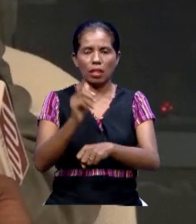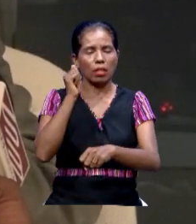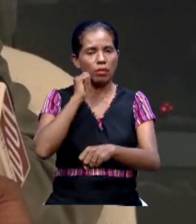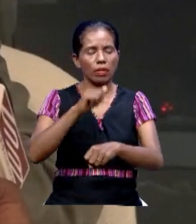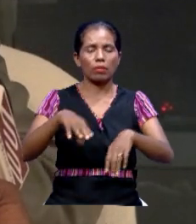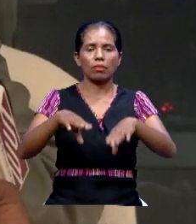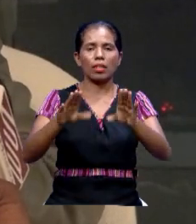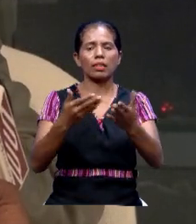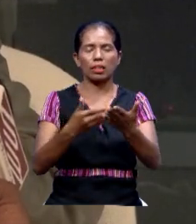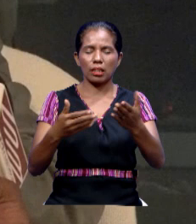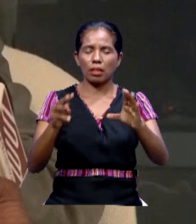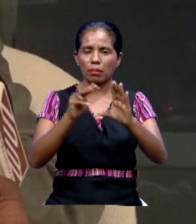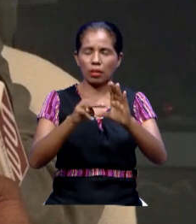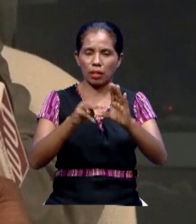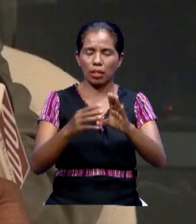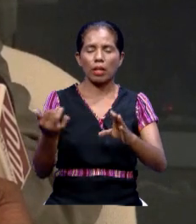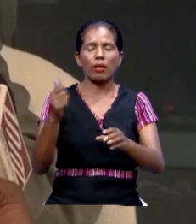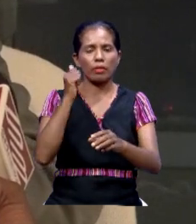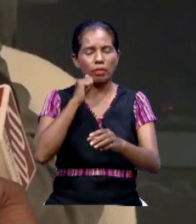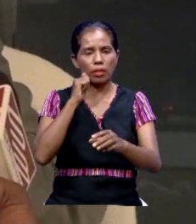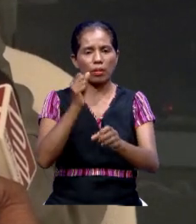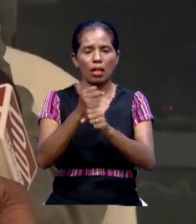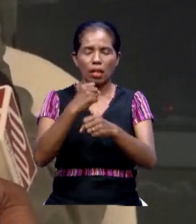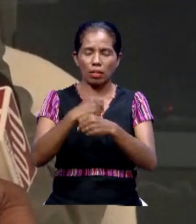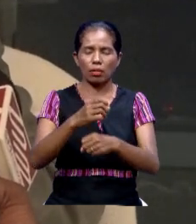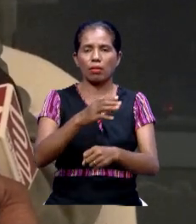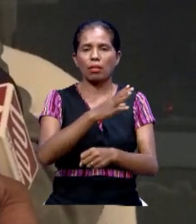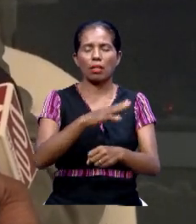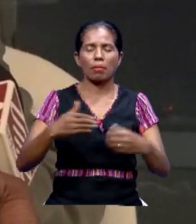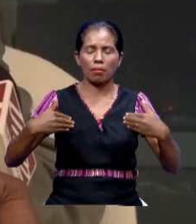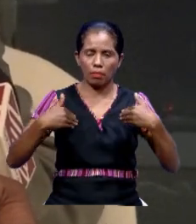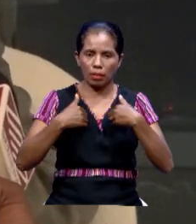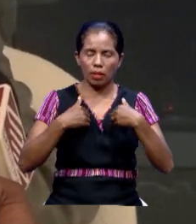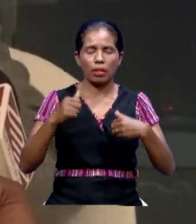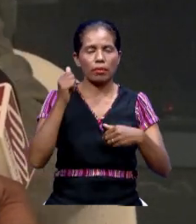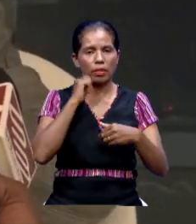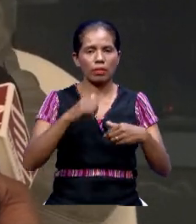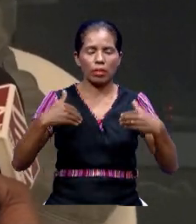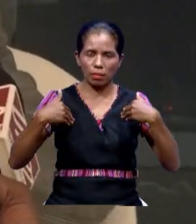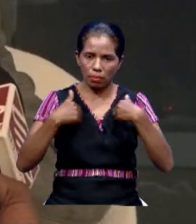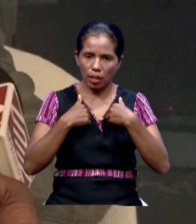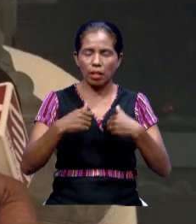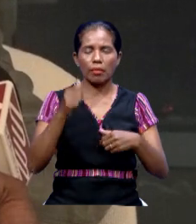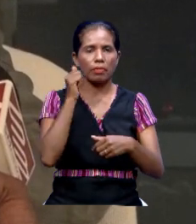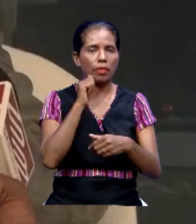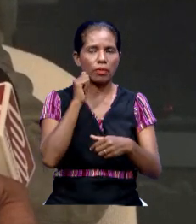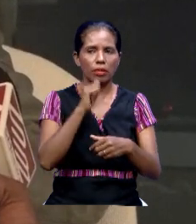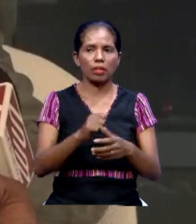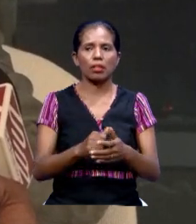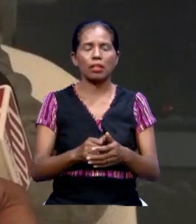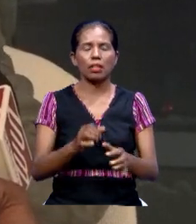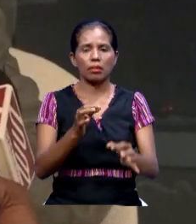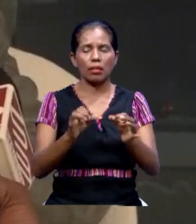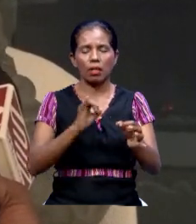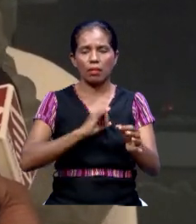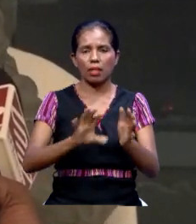mercado, feto produtor agrícola, feto serve a kiak mano, a kiak animal. Se é o Belhetan,